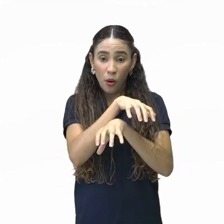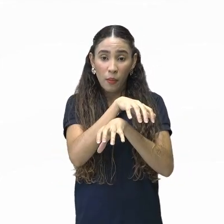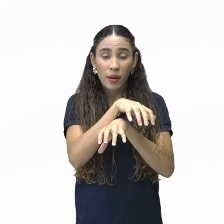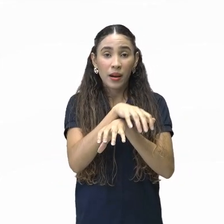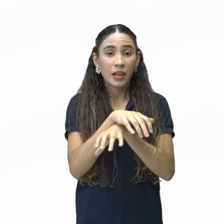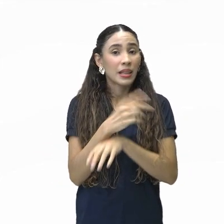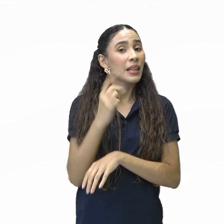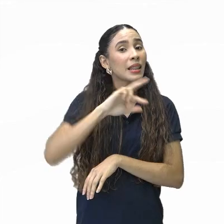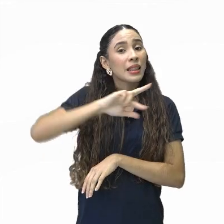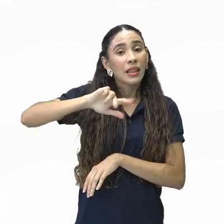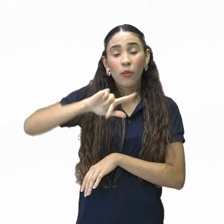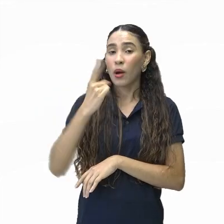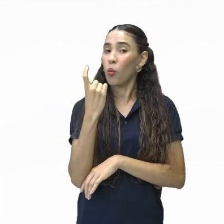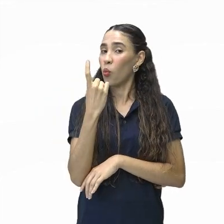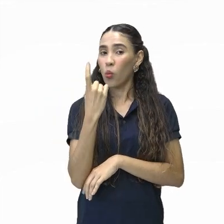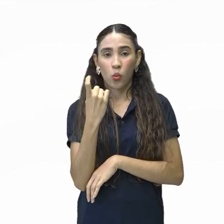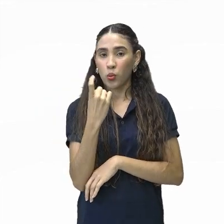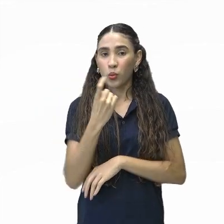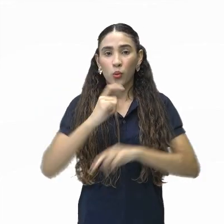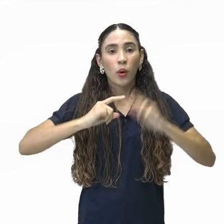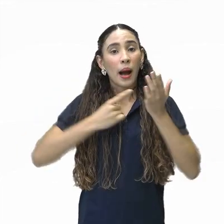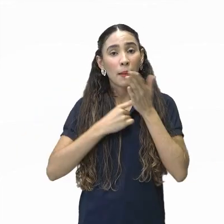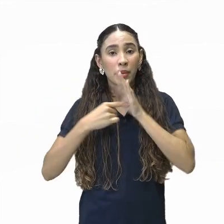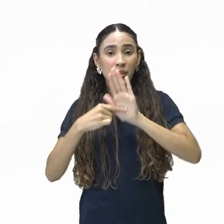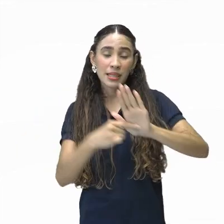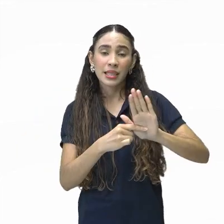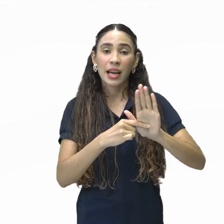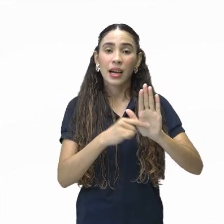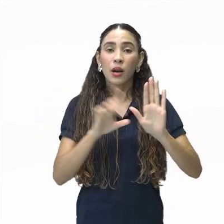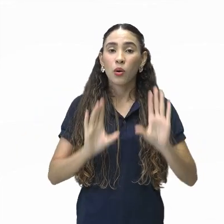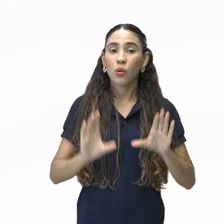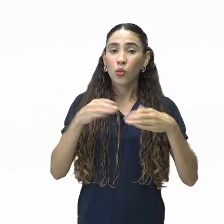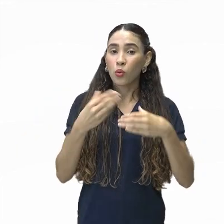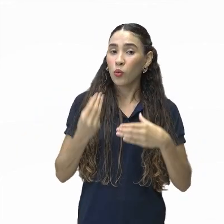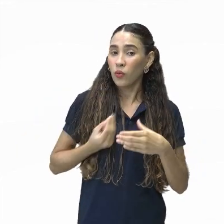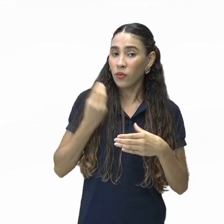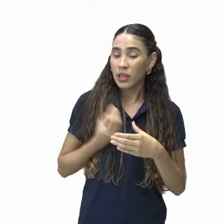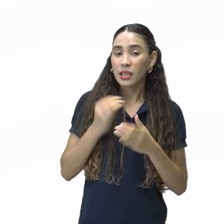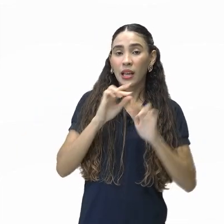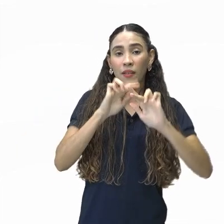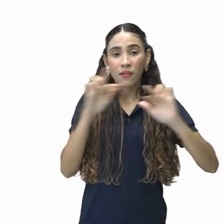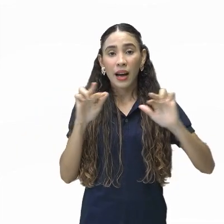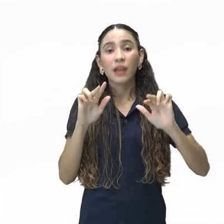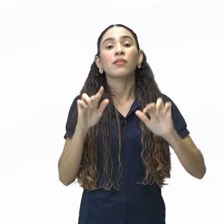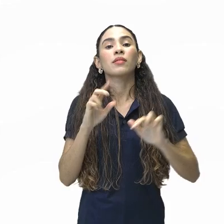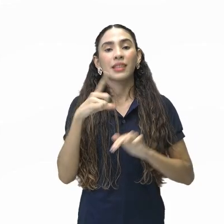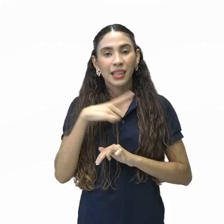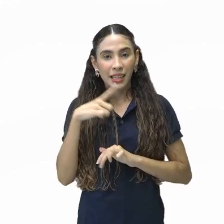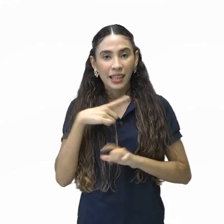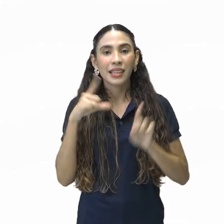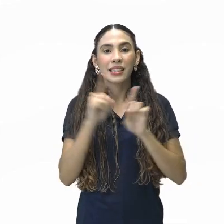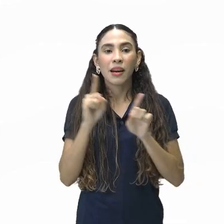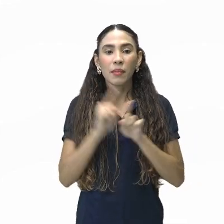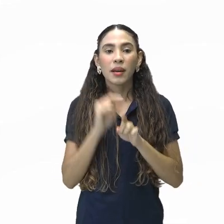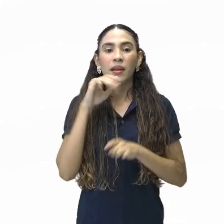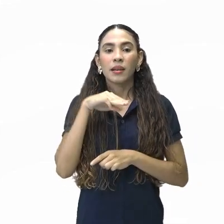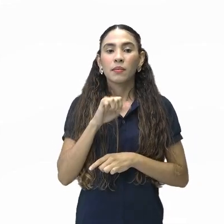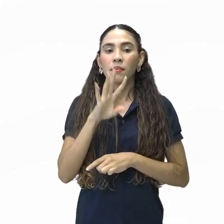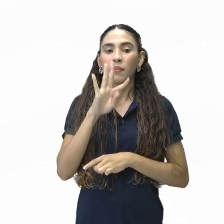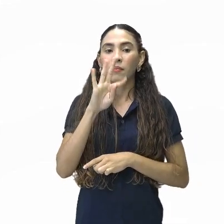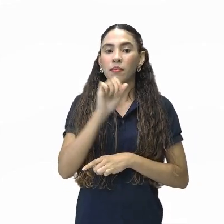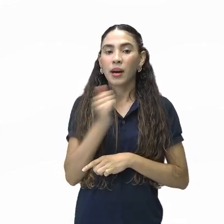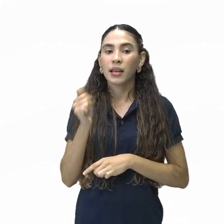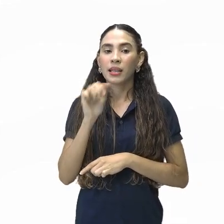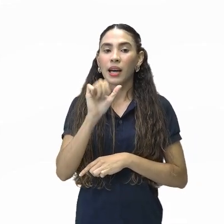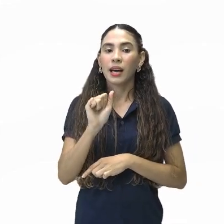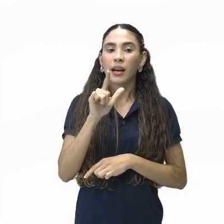é o único a apresentar toda essa diversidade, a gente também tem a biodiversidade na Mata Atlântica.